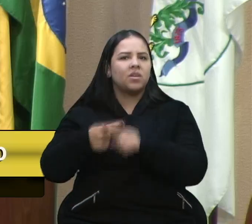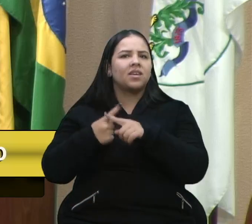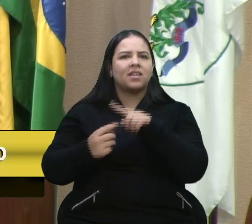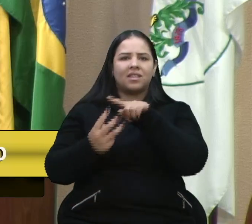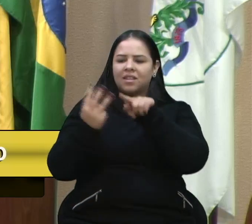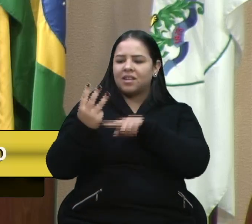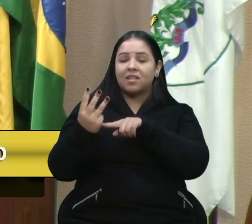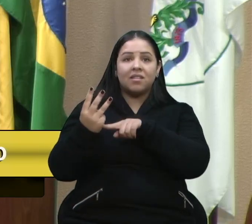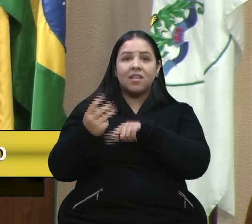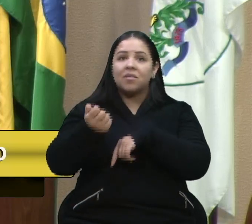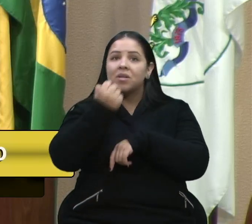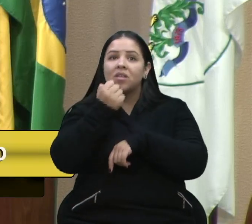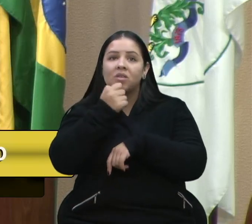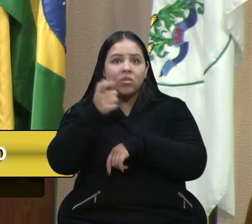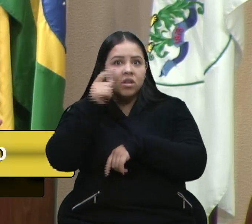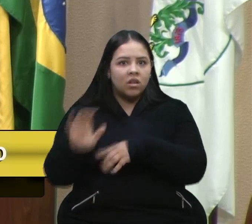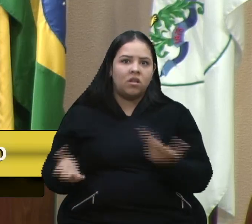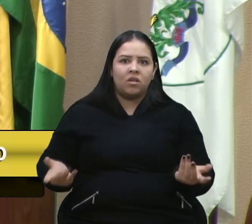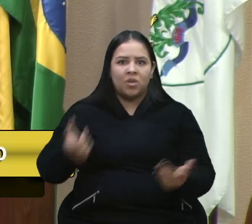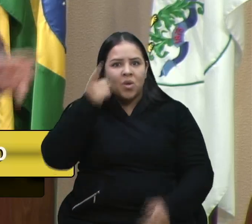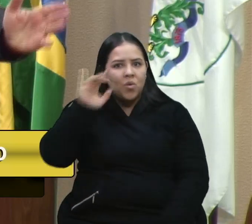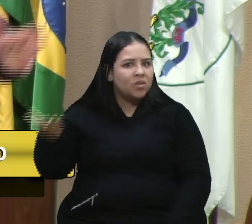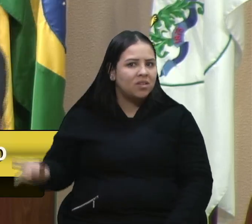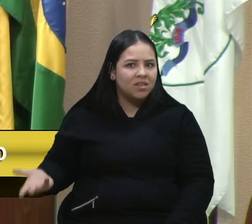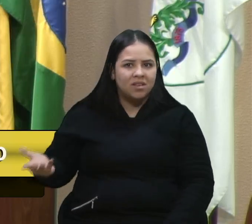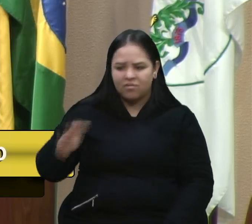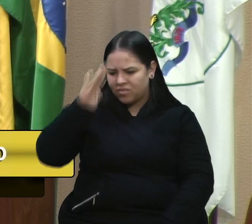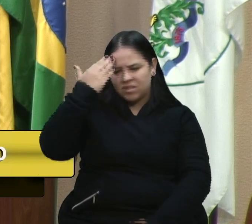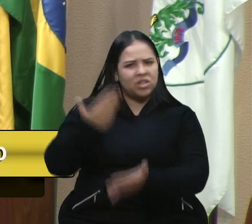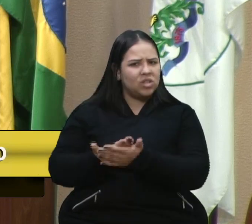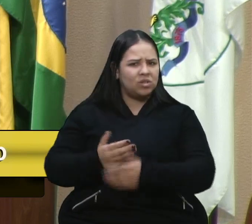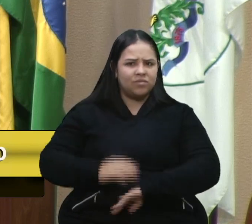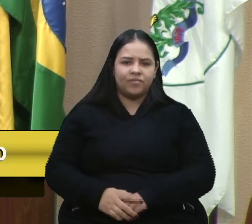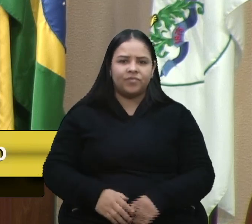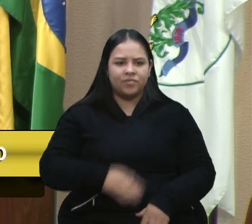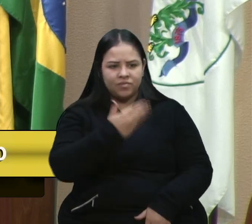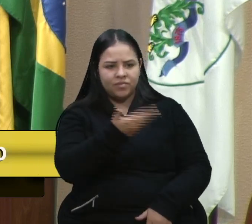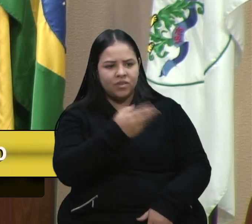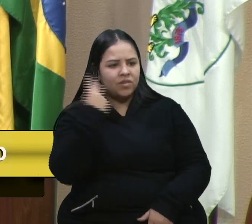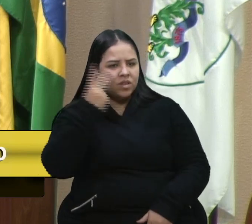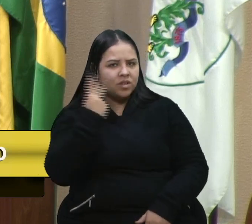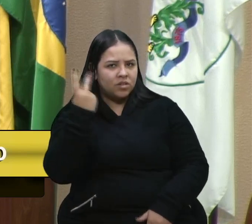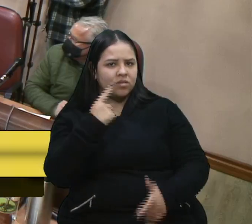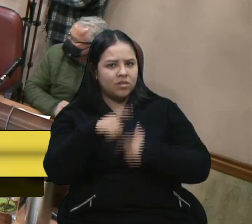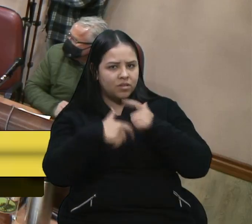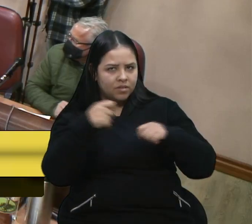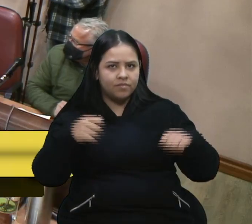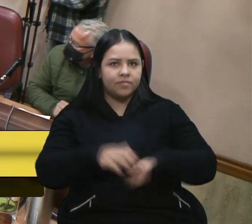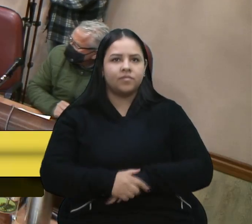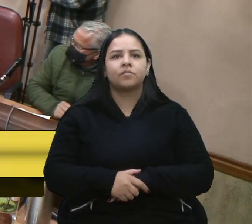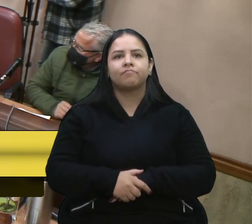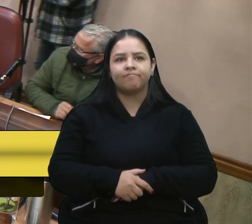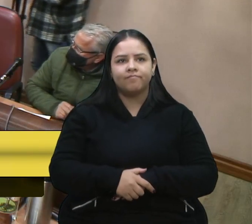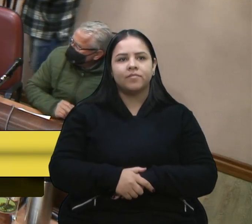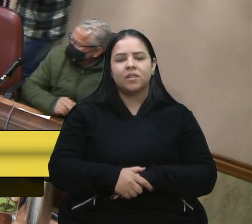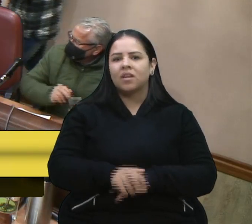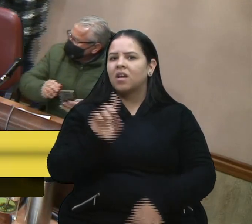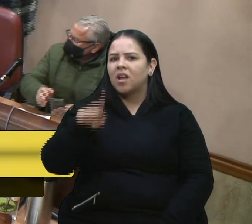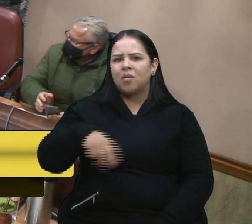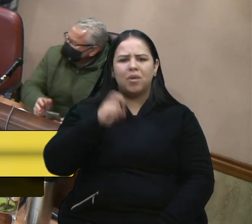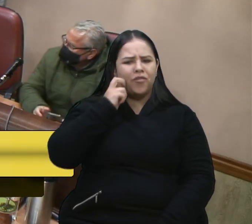pedras. É de não acreditar. Seu aparte, vereador Daniel Luz. Vereador Marcon, é vergonhoso o estado